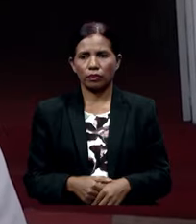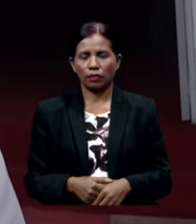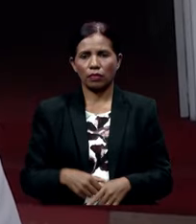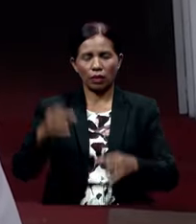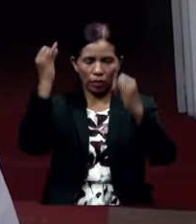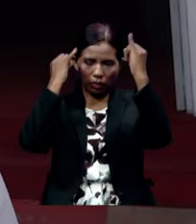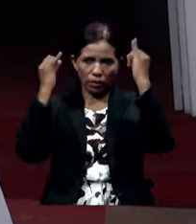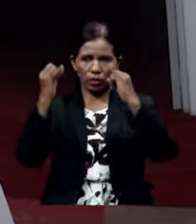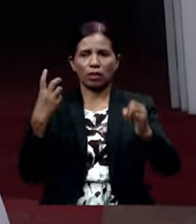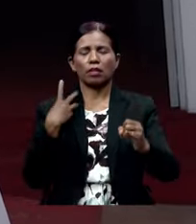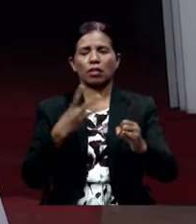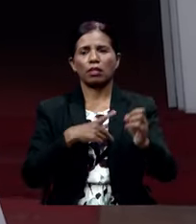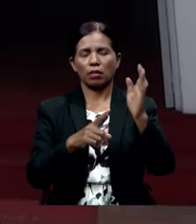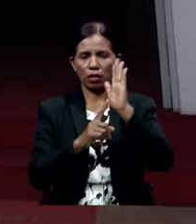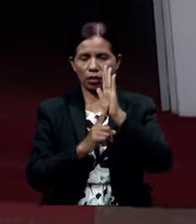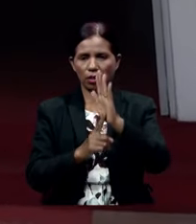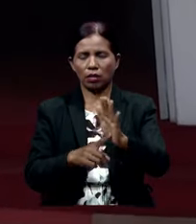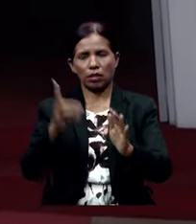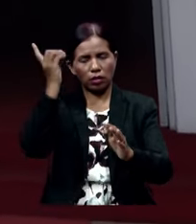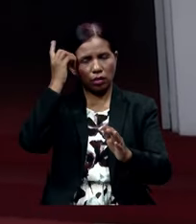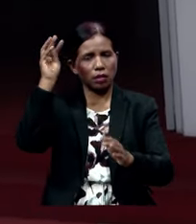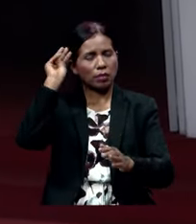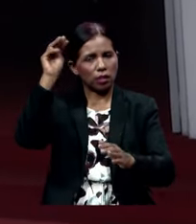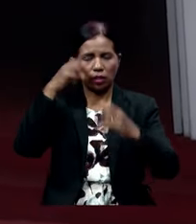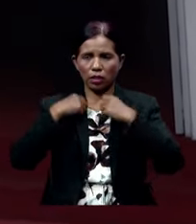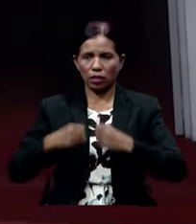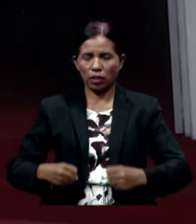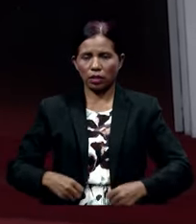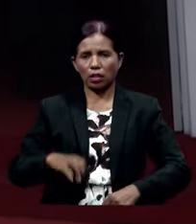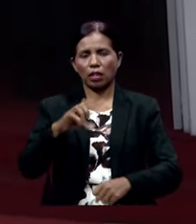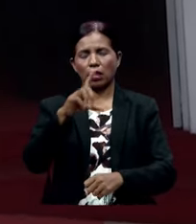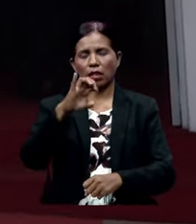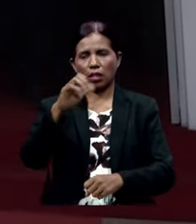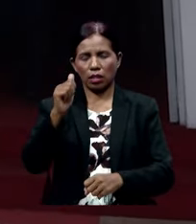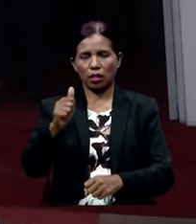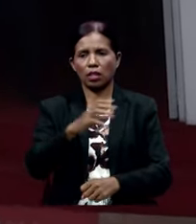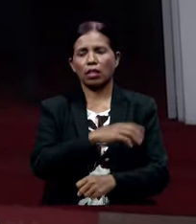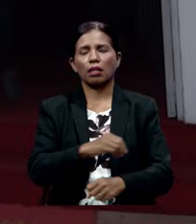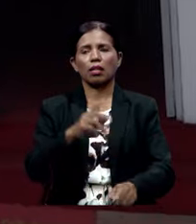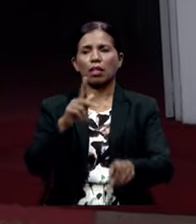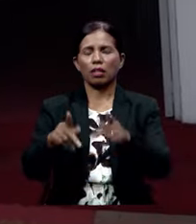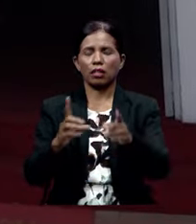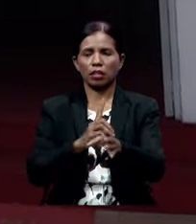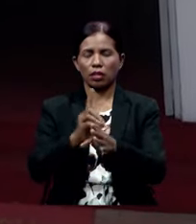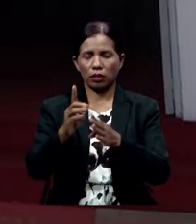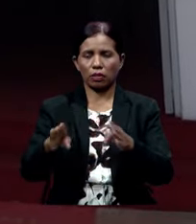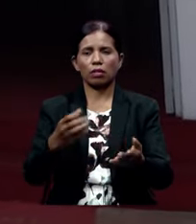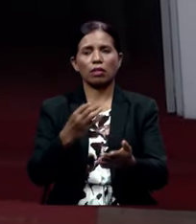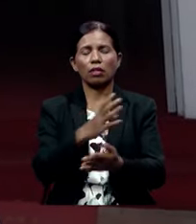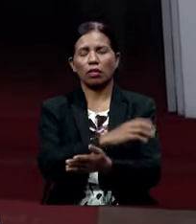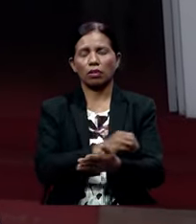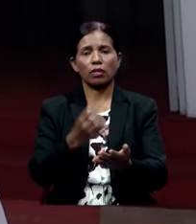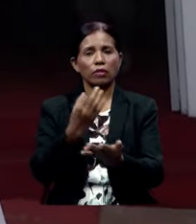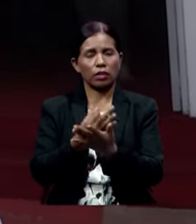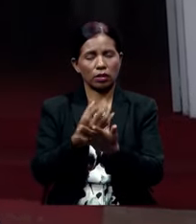Informação nebe espalha público catac desconfia ministra Saúde Elia dos Reis Amaral obriga ex-diretora finanças